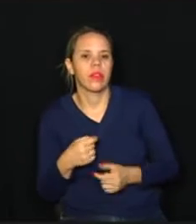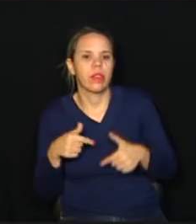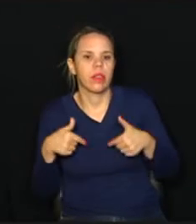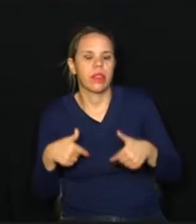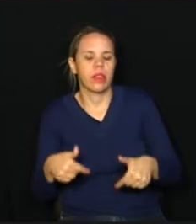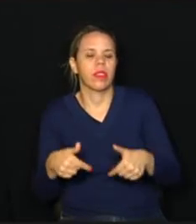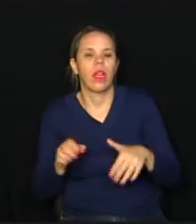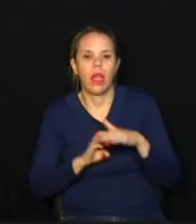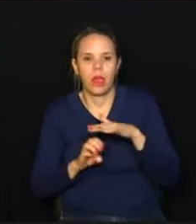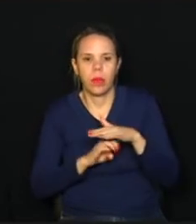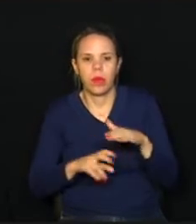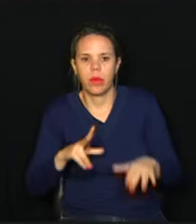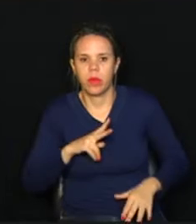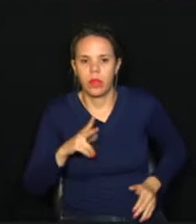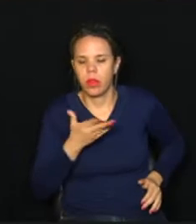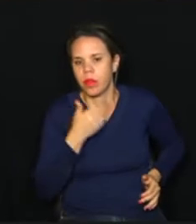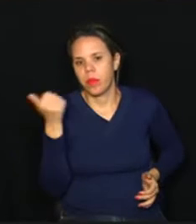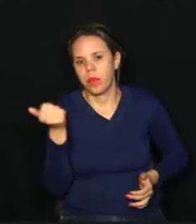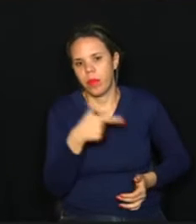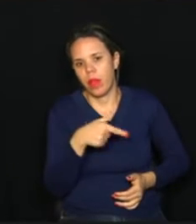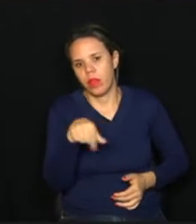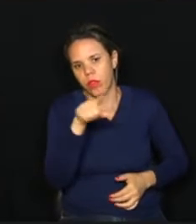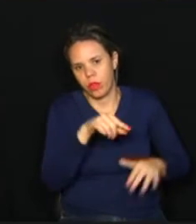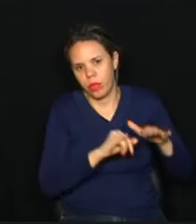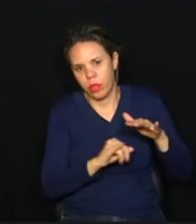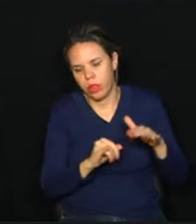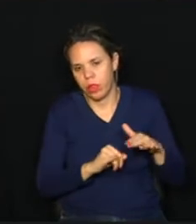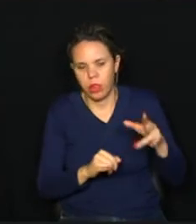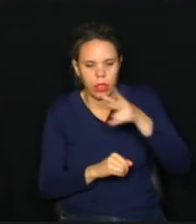iniciativa privada é muito melhor do que vocês.